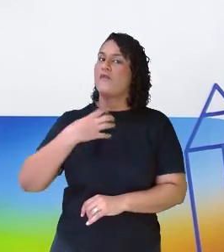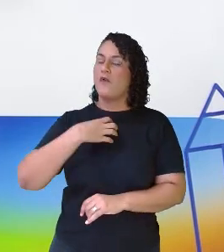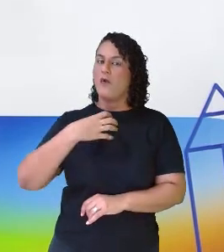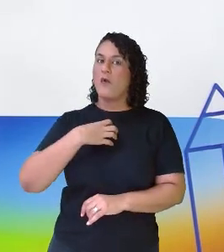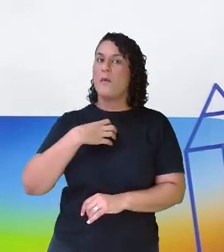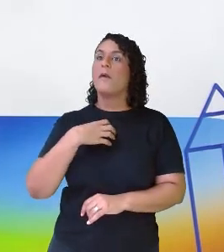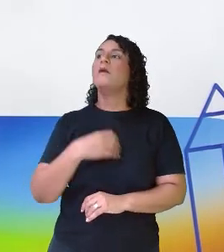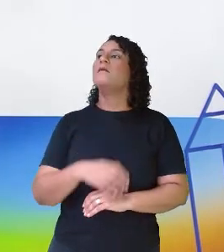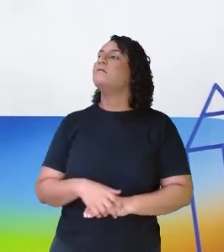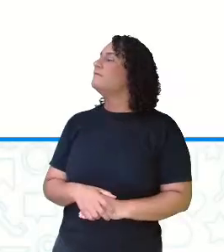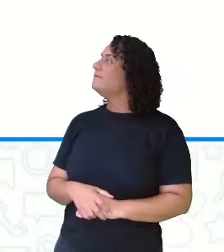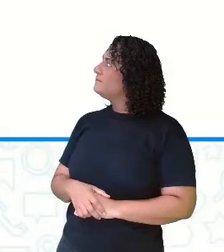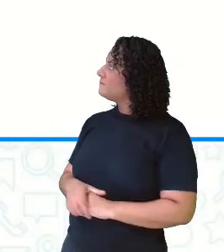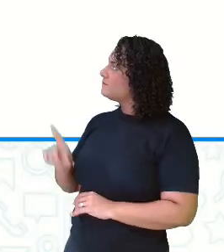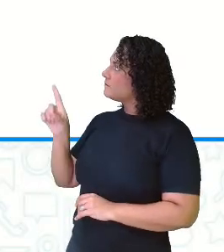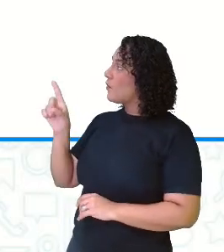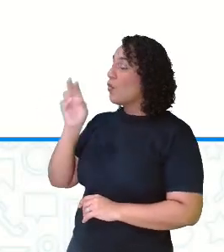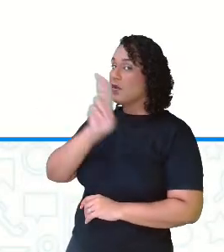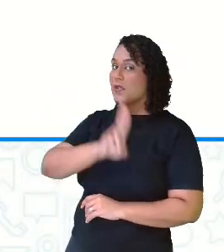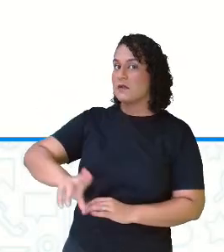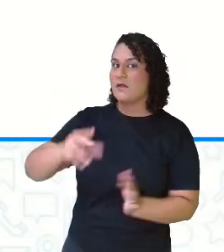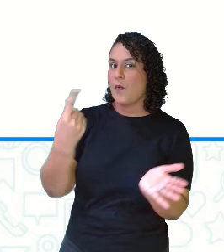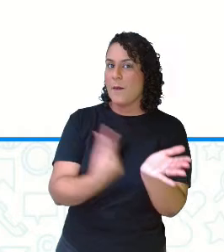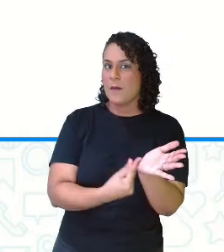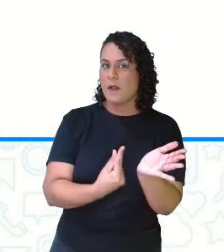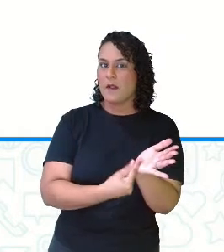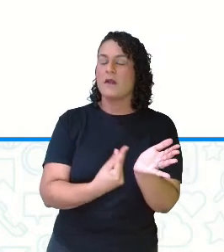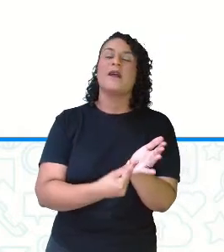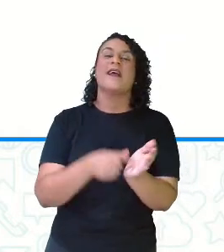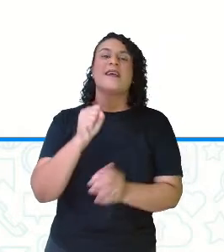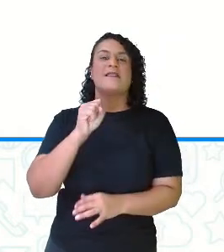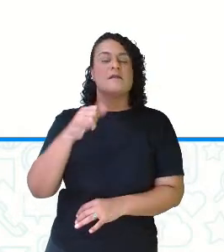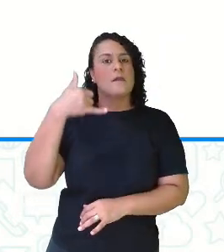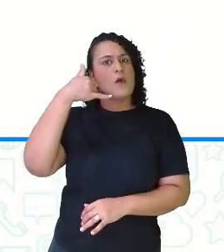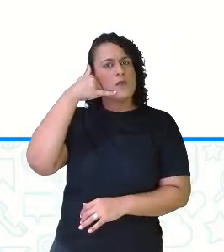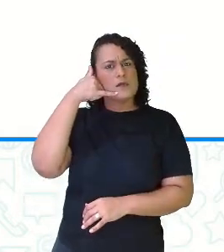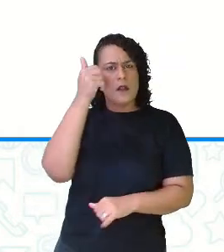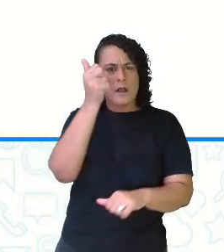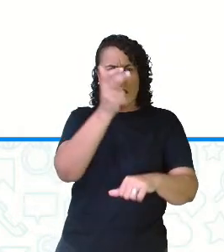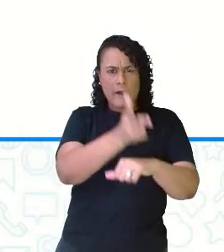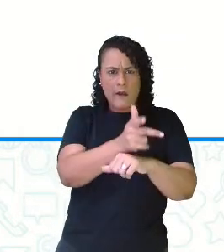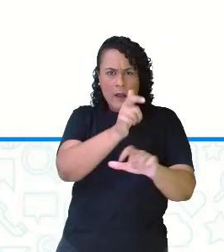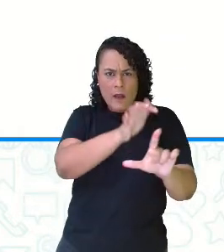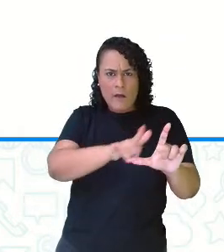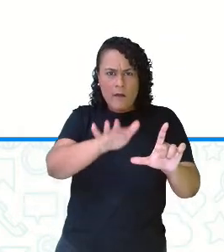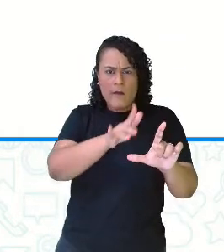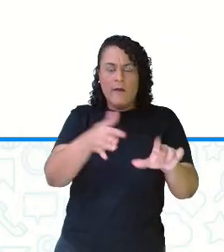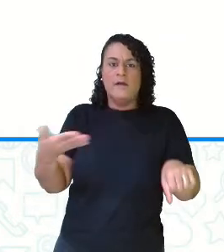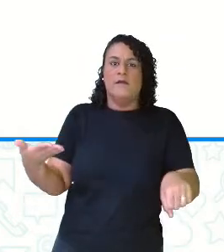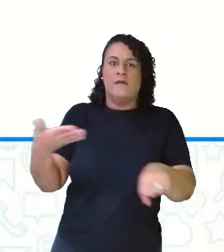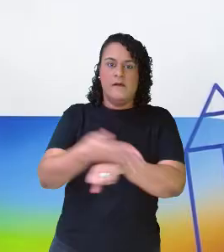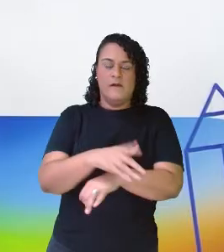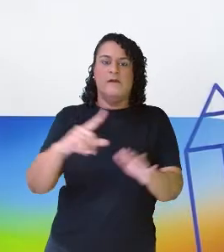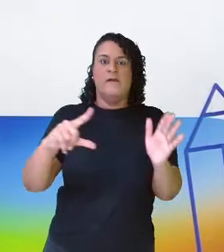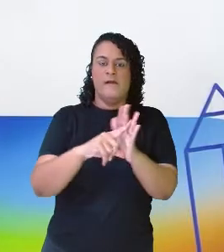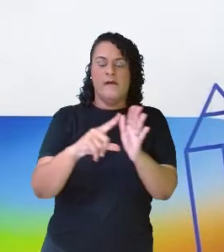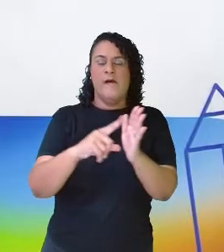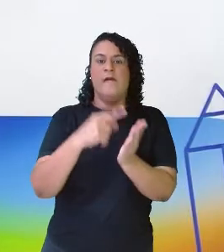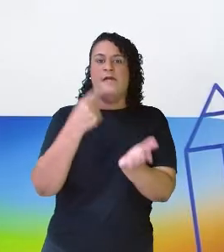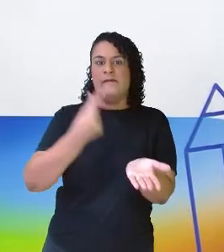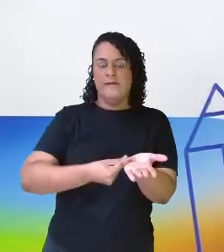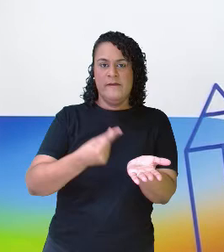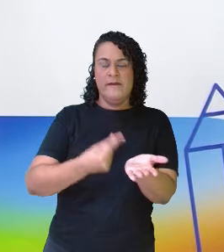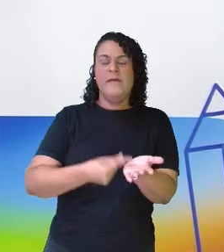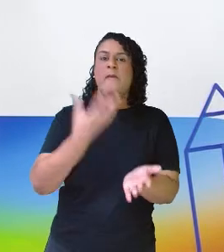Árvore, que é pelo aplicativo. Se você pegar o celular e apontar aqui para esse QR Code, ele vai abrir lá na loja de aplicativos e